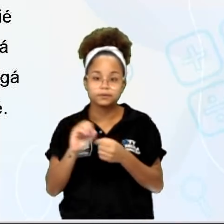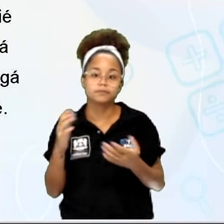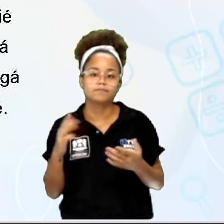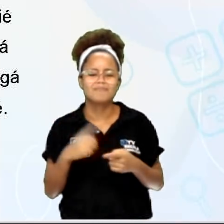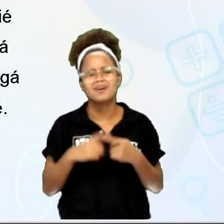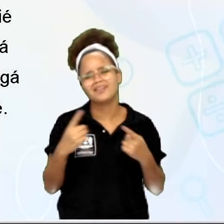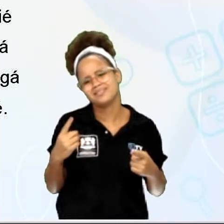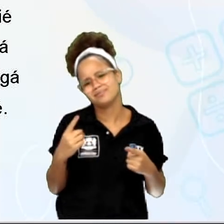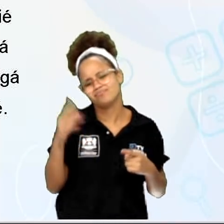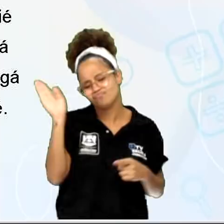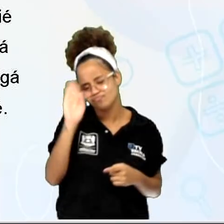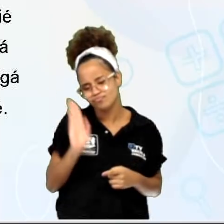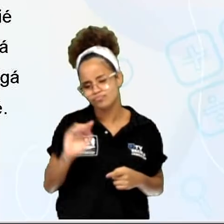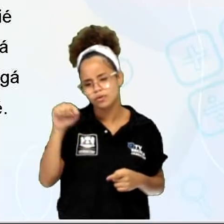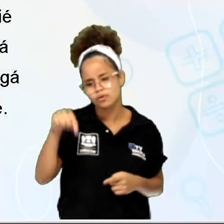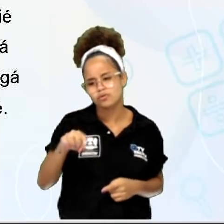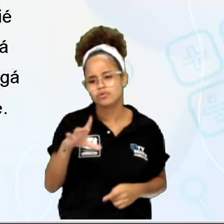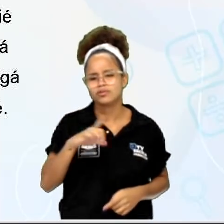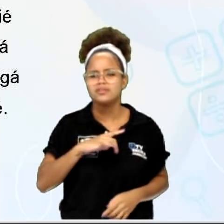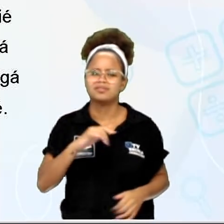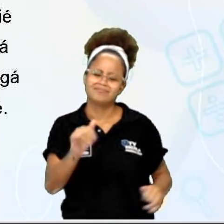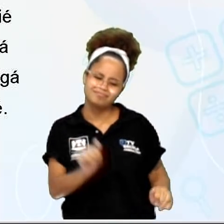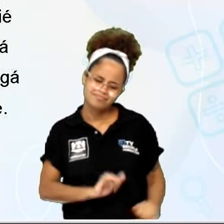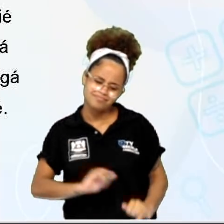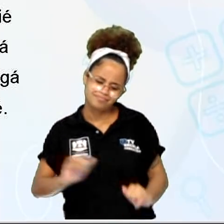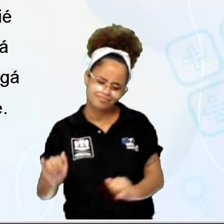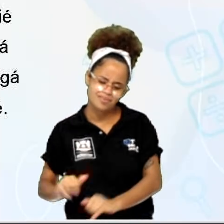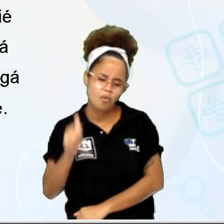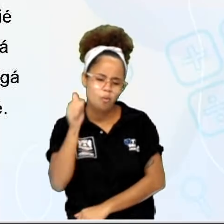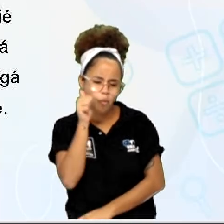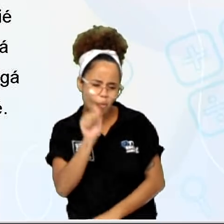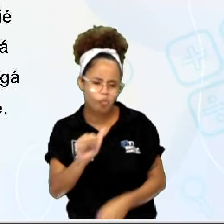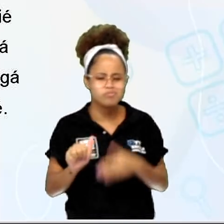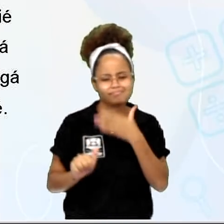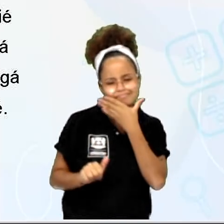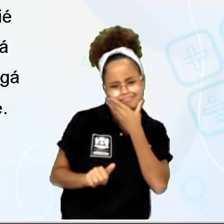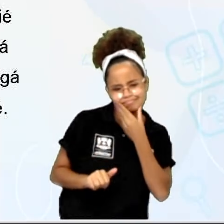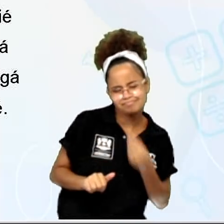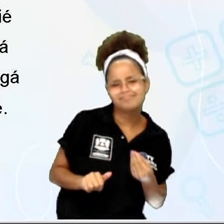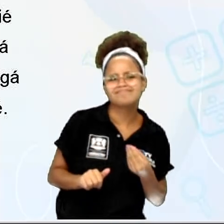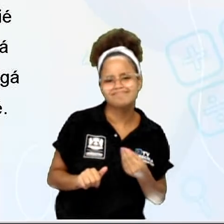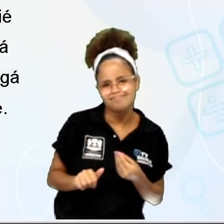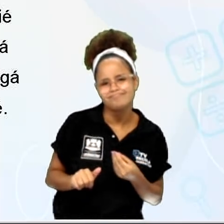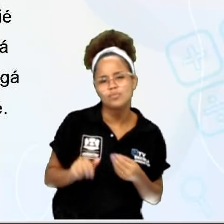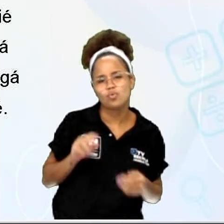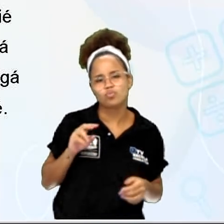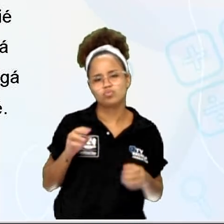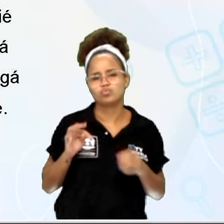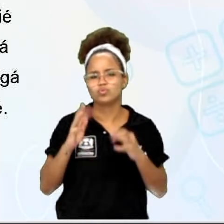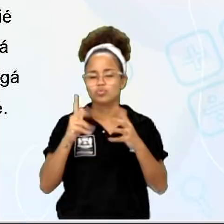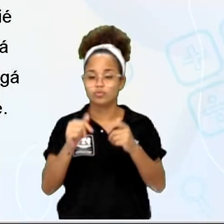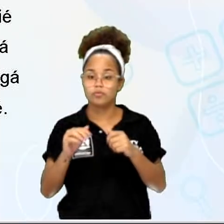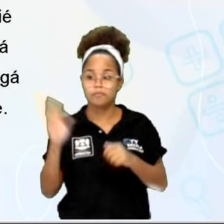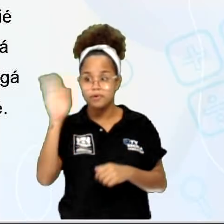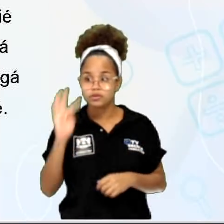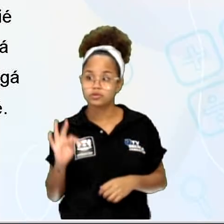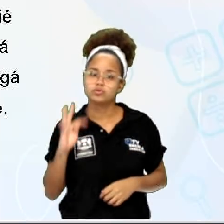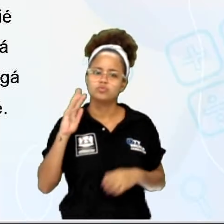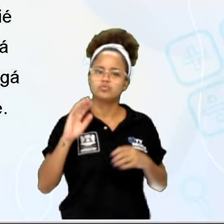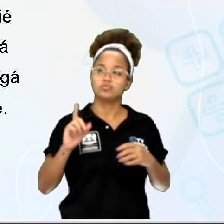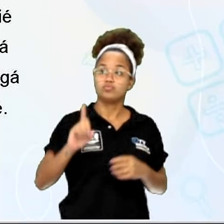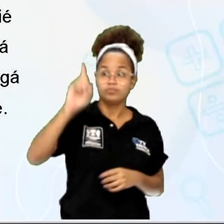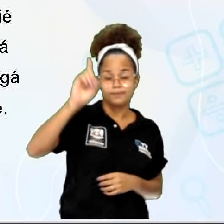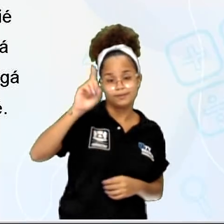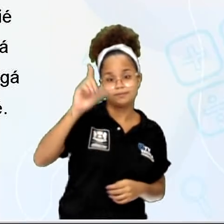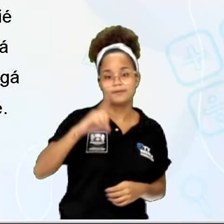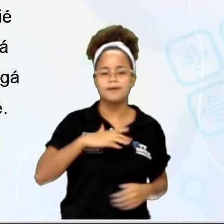no Brasil de baixo, sofre a fêmea e sofre o macho, a mais pura privação. Brasil de cima festeja